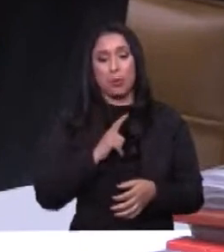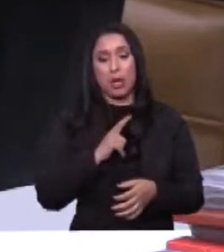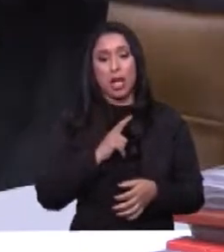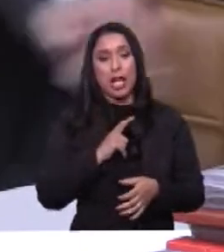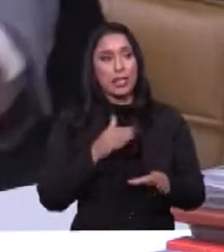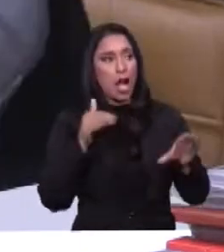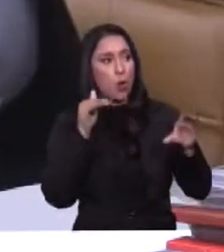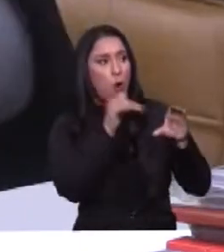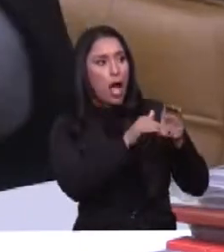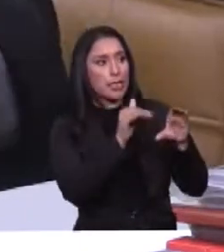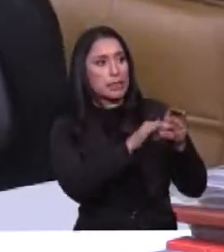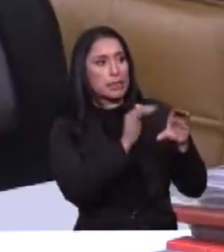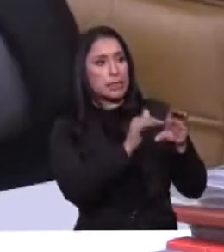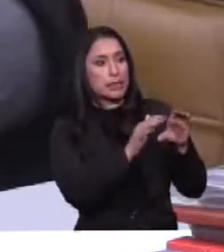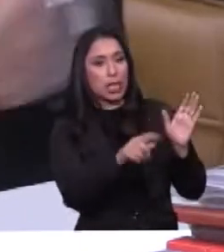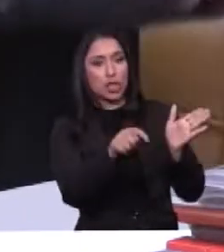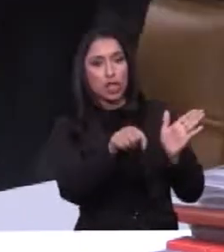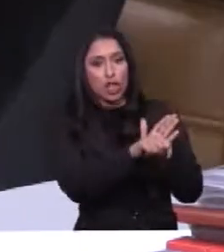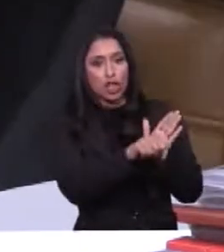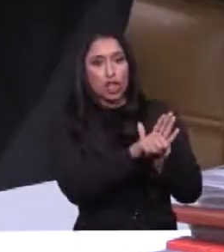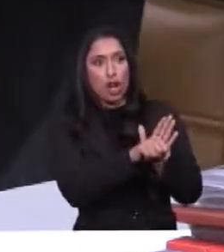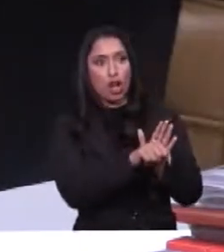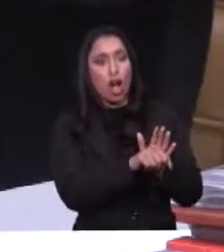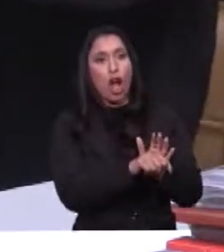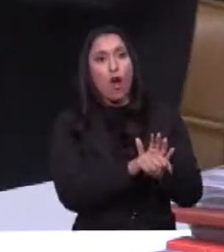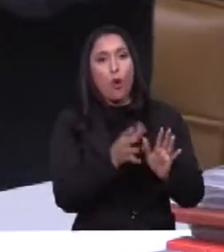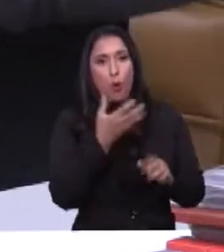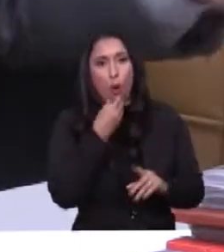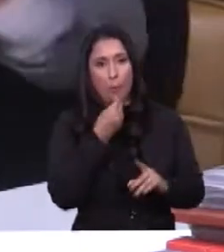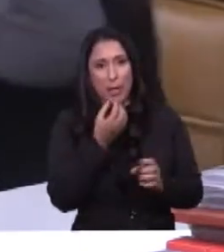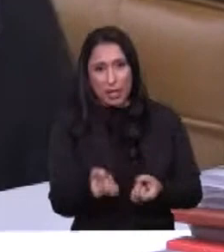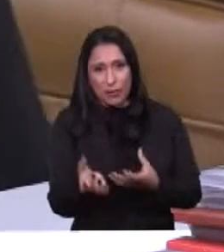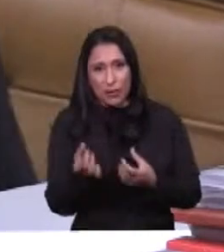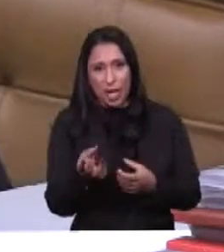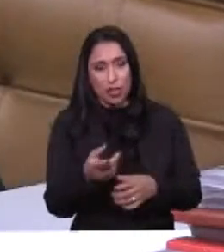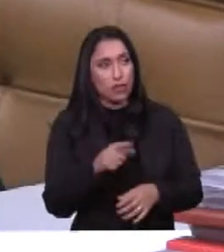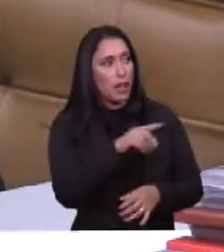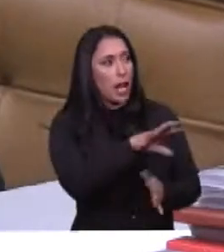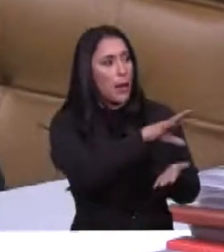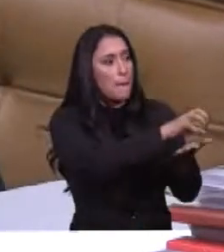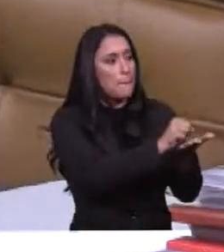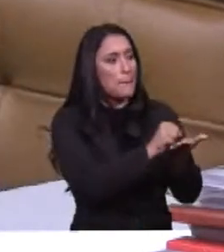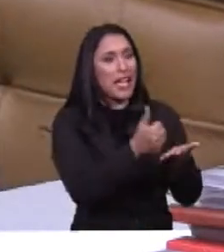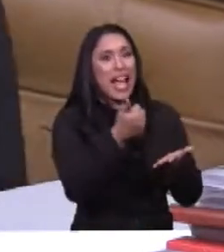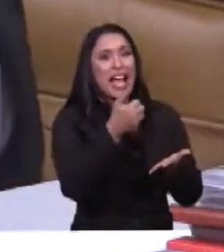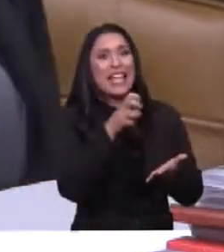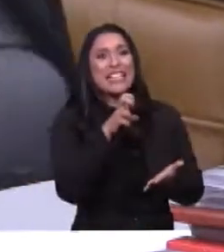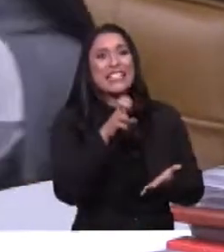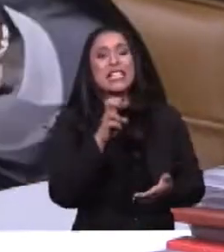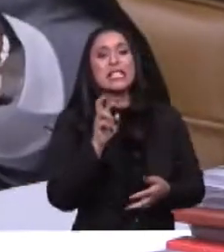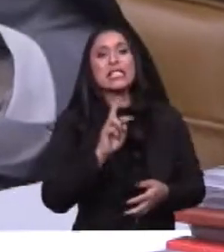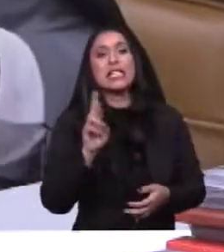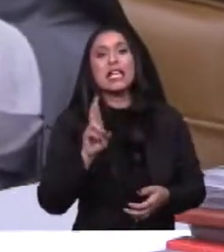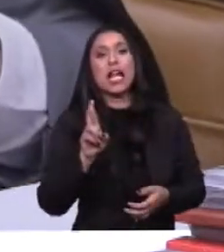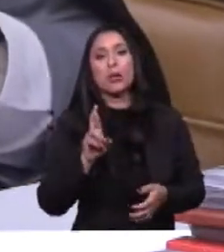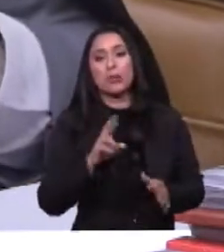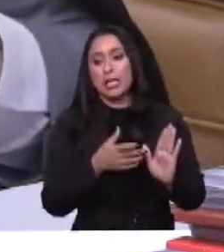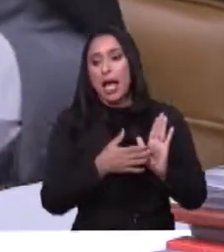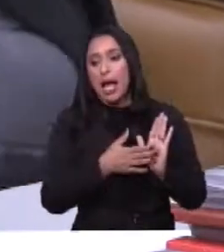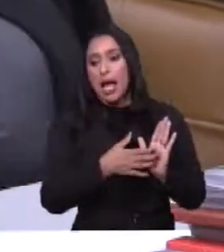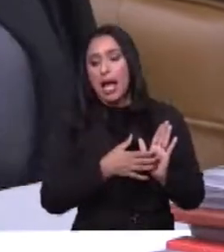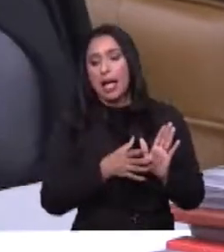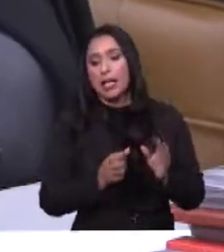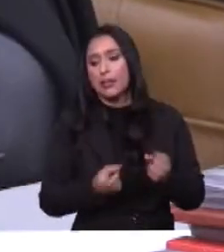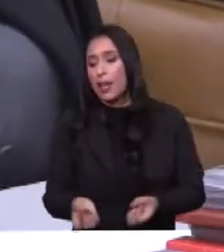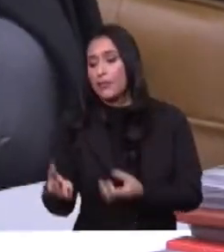droga. Tá? O traficante, na hora, vai, pega 15 gramas e é pego bem na hora que está vendendo. Aí tem